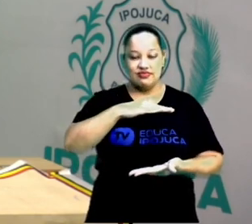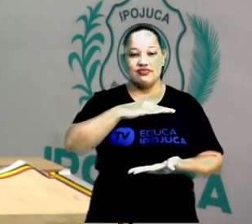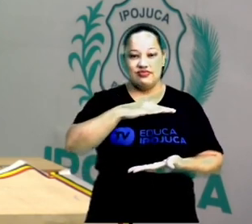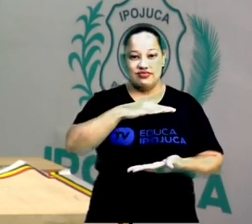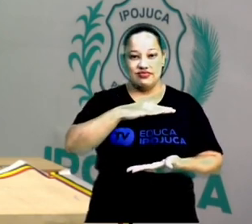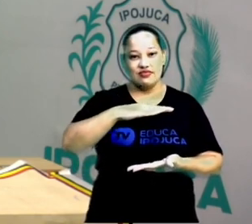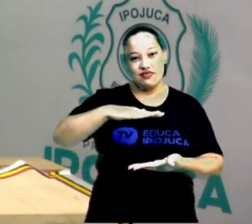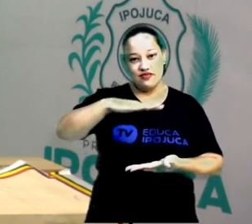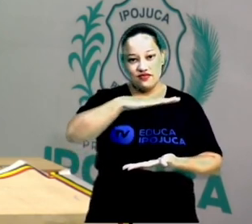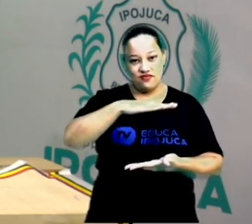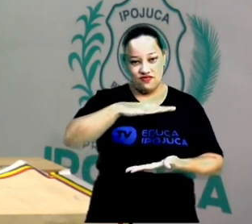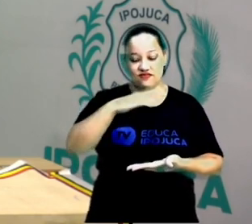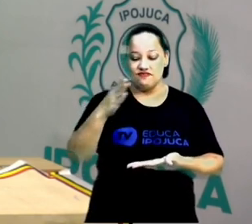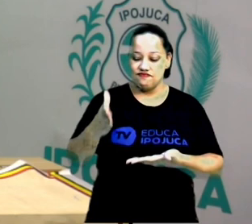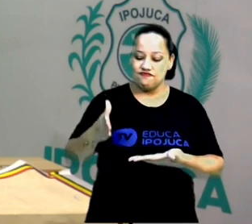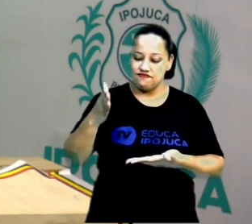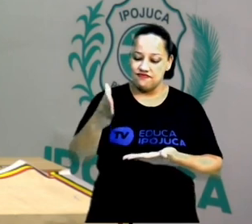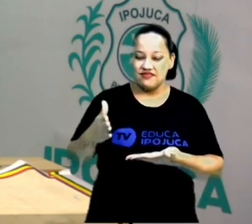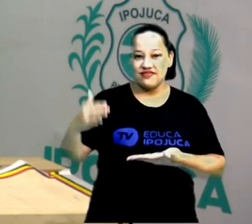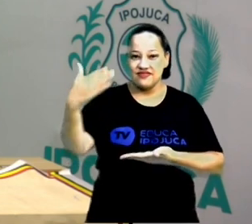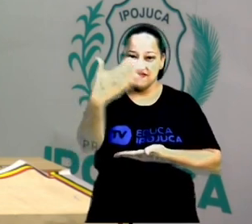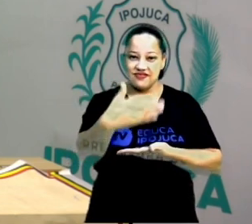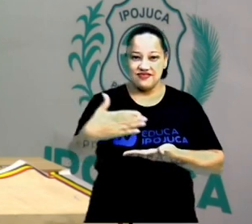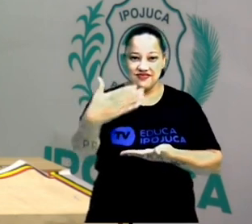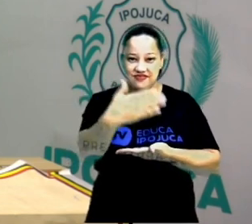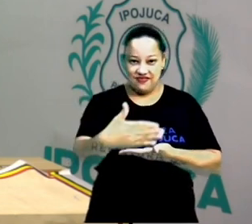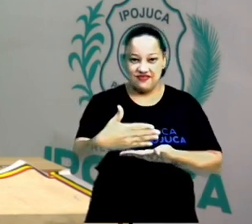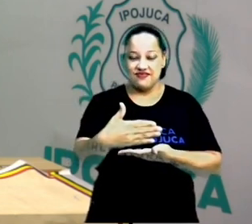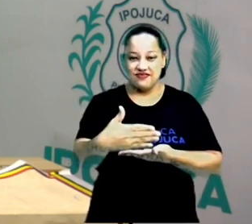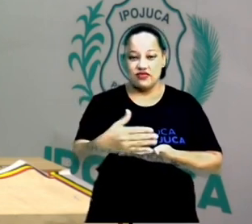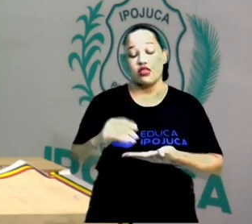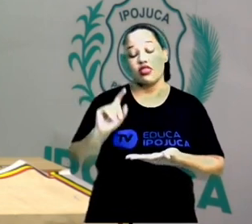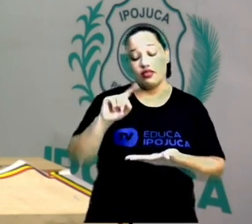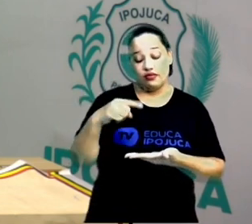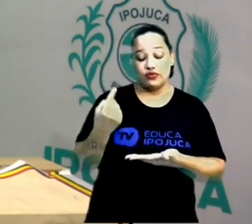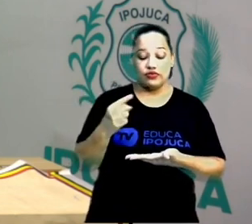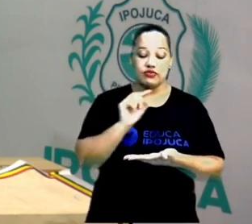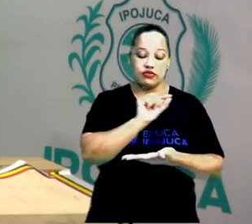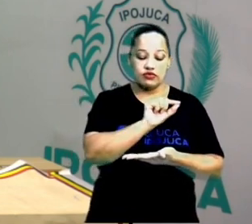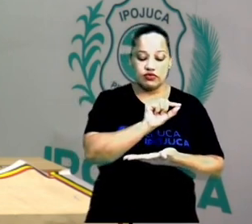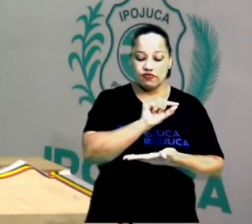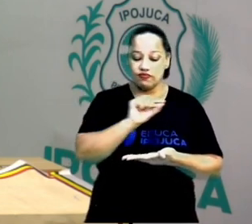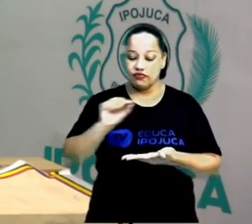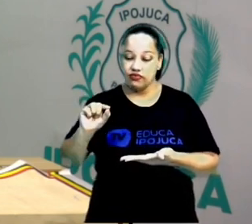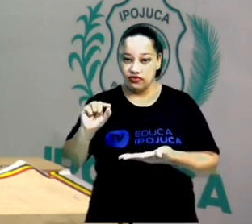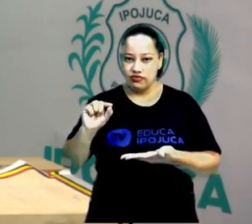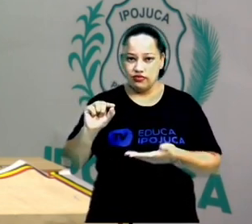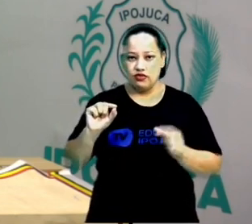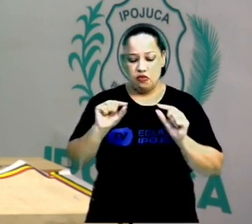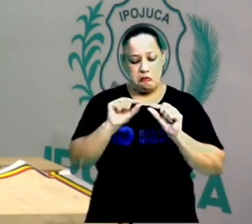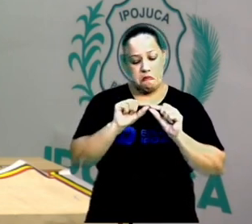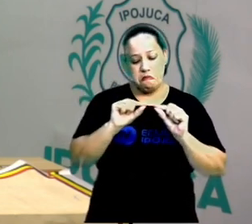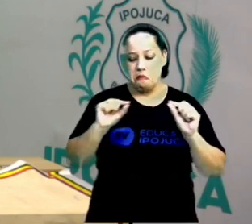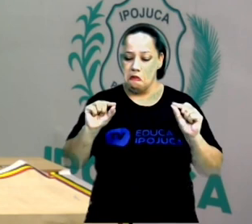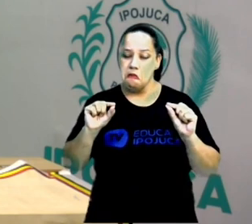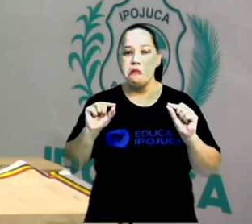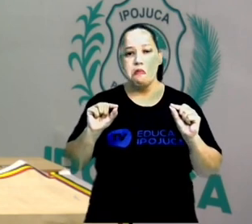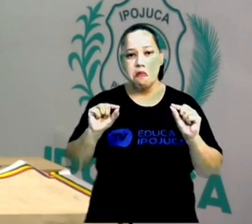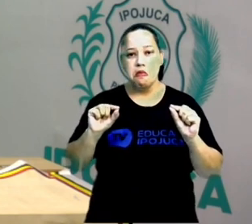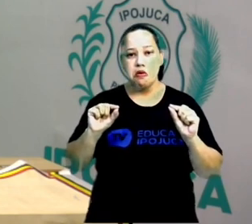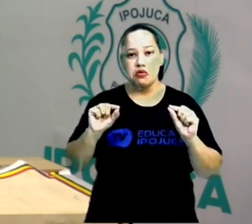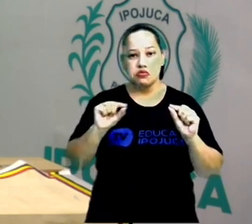Cada ligação de um ponto para o outro